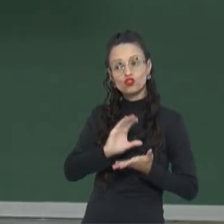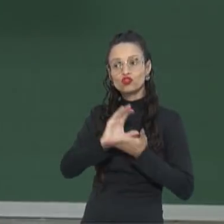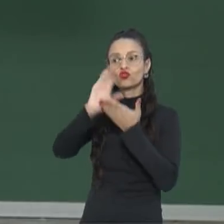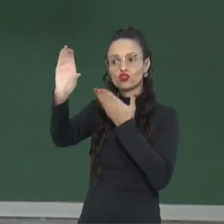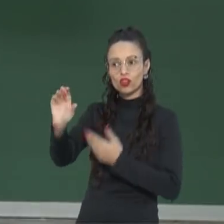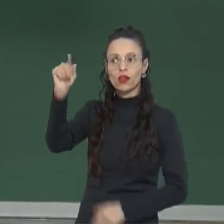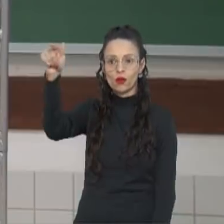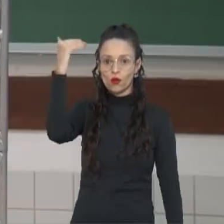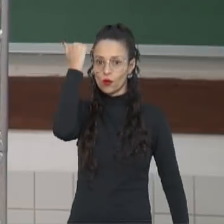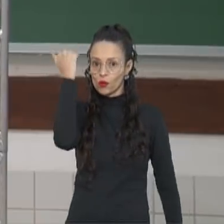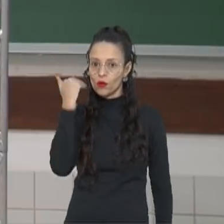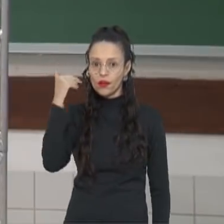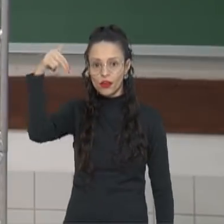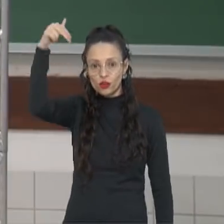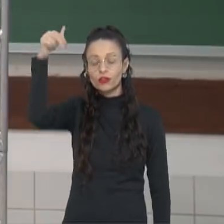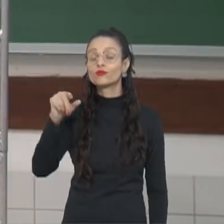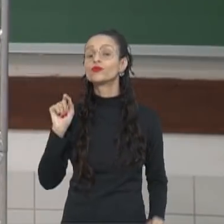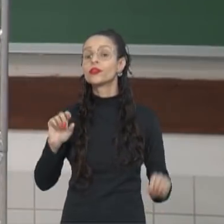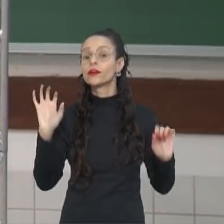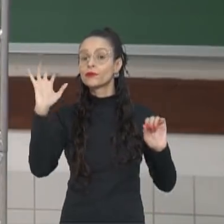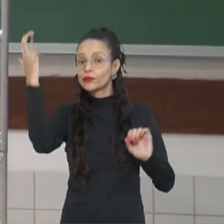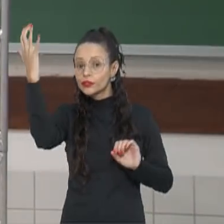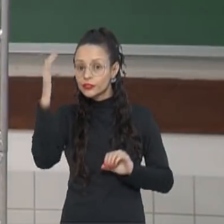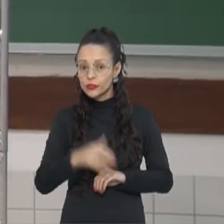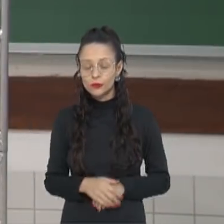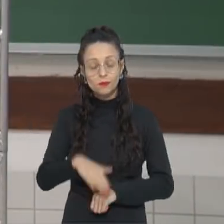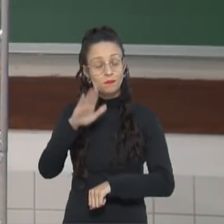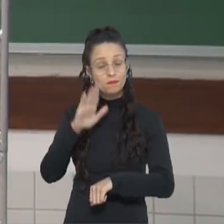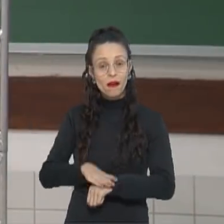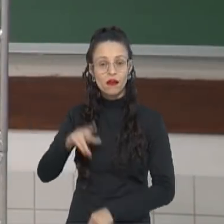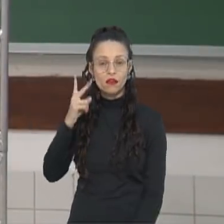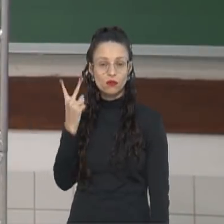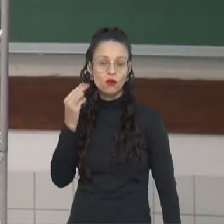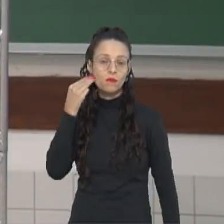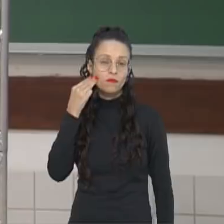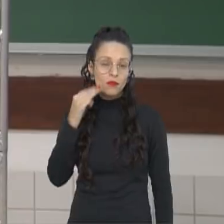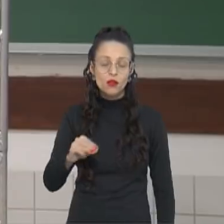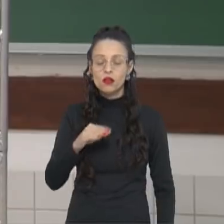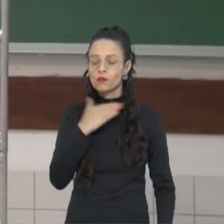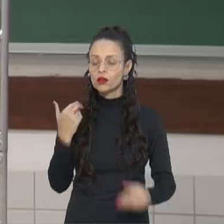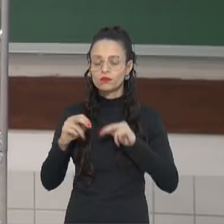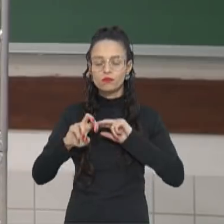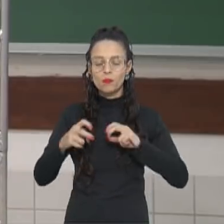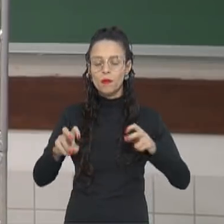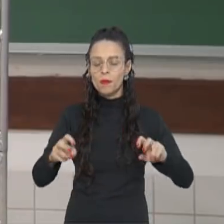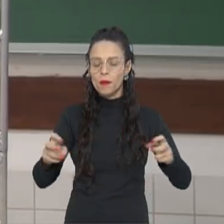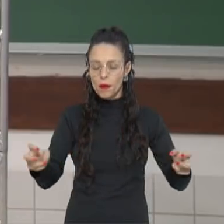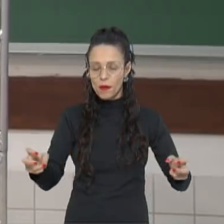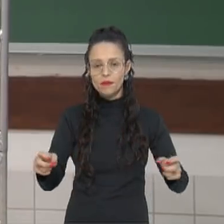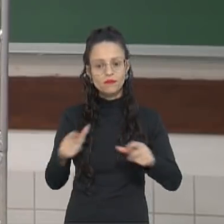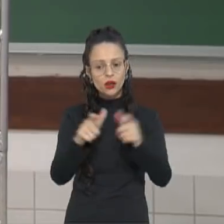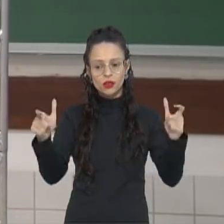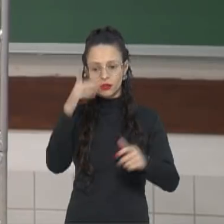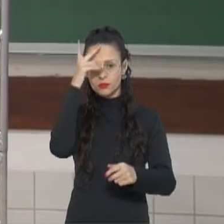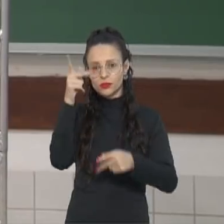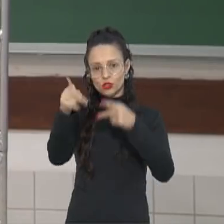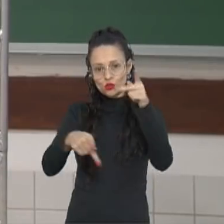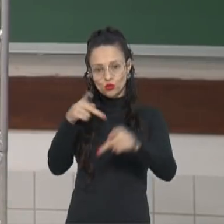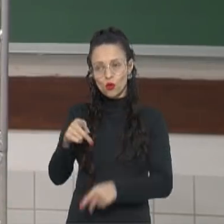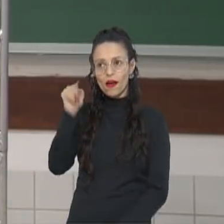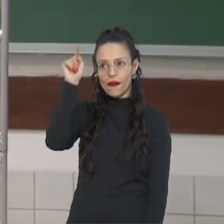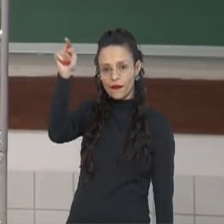da guerra, mais de 2 milhões de mortos, maioria da população de civis das 2